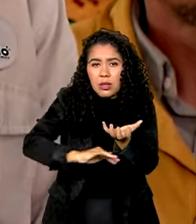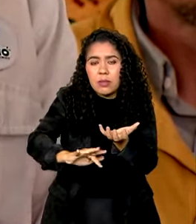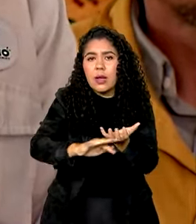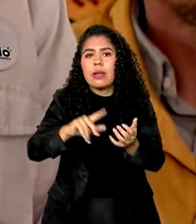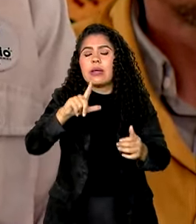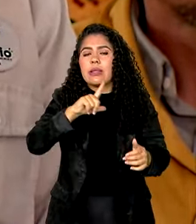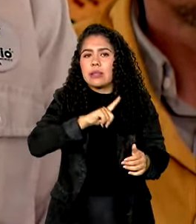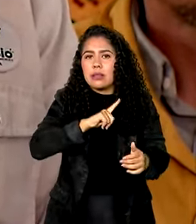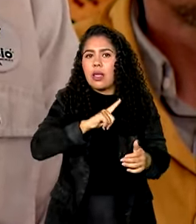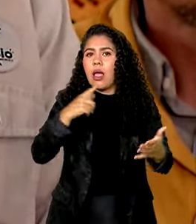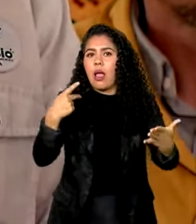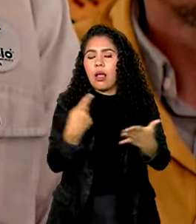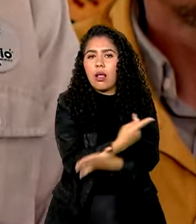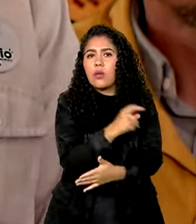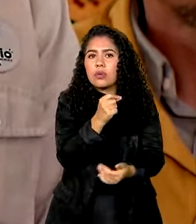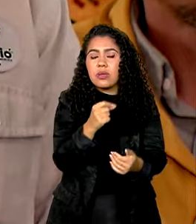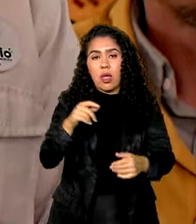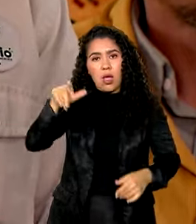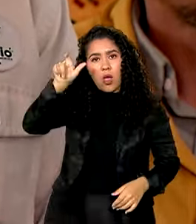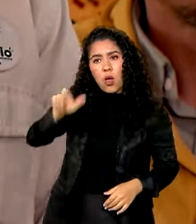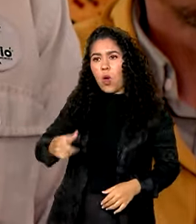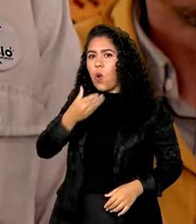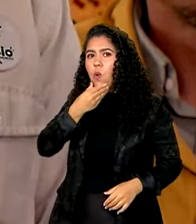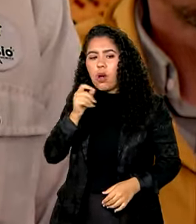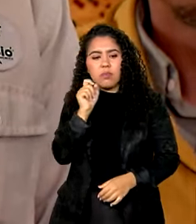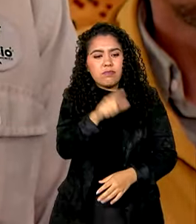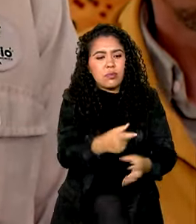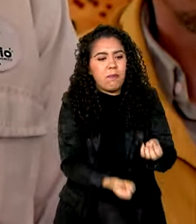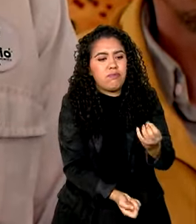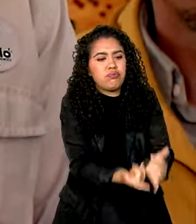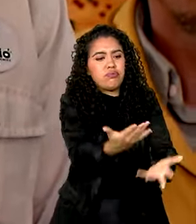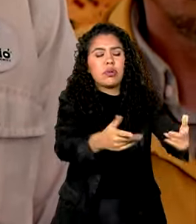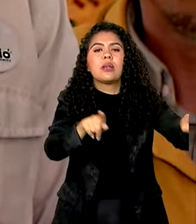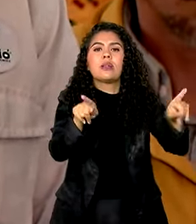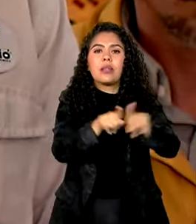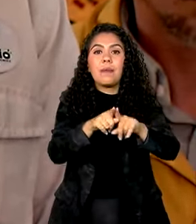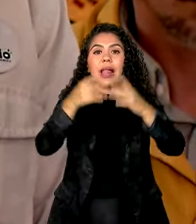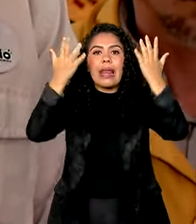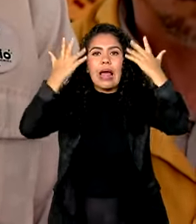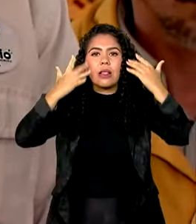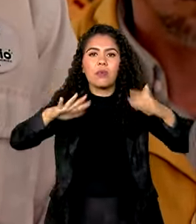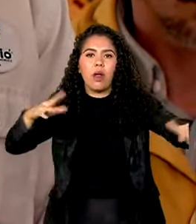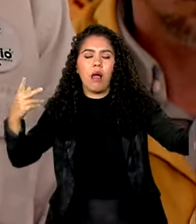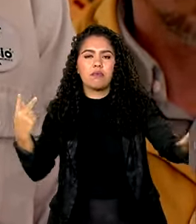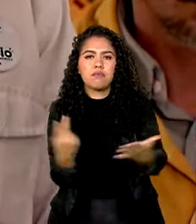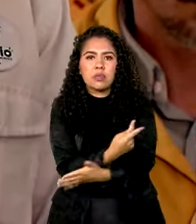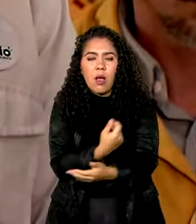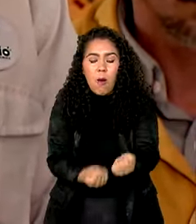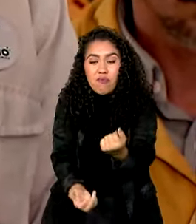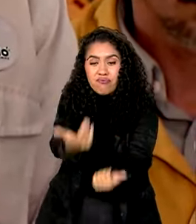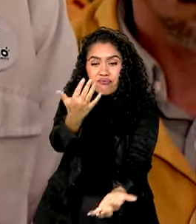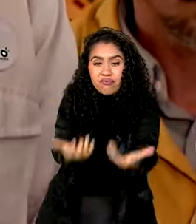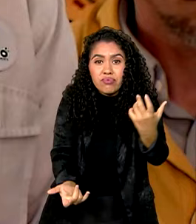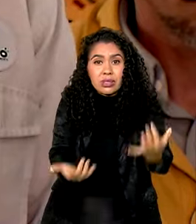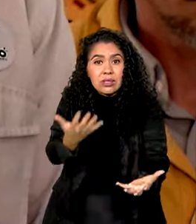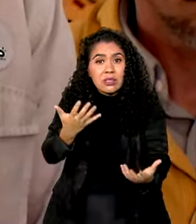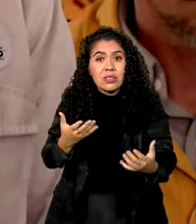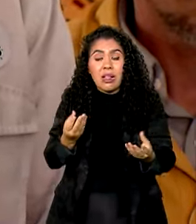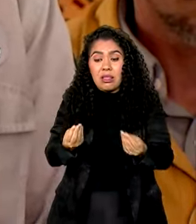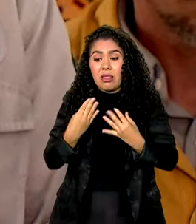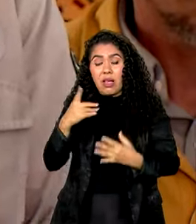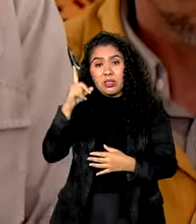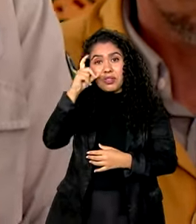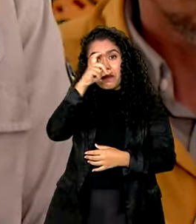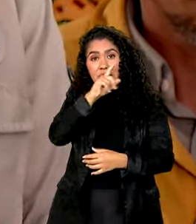incêndios provocados pelo homem e incêndios naturais que dificultam muito a ação, porque